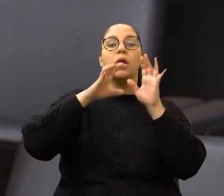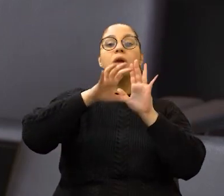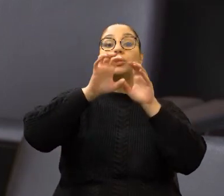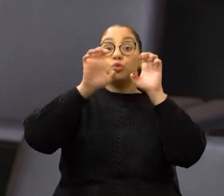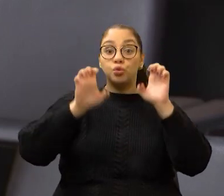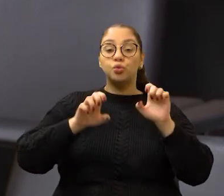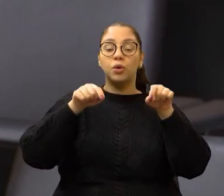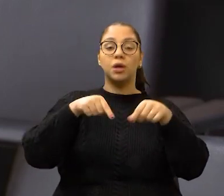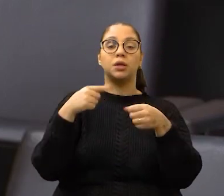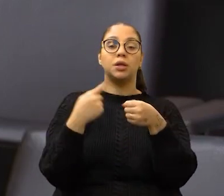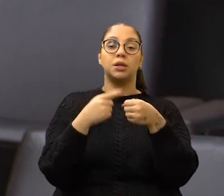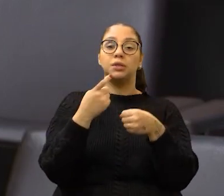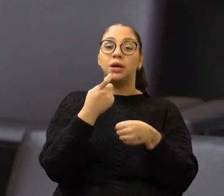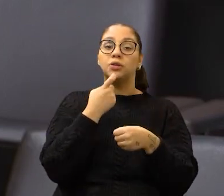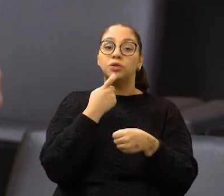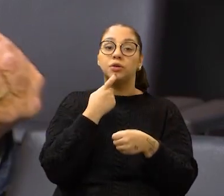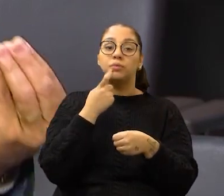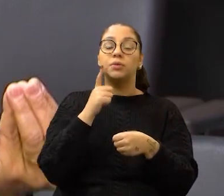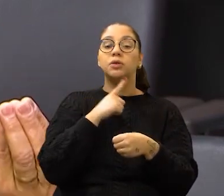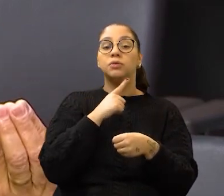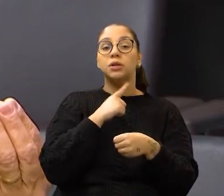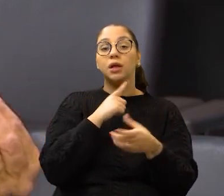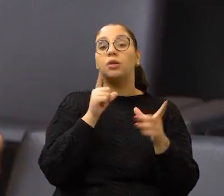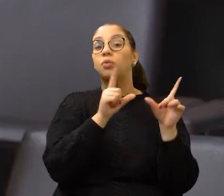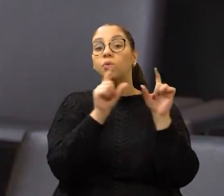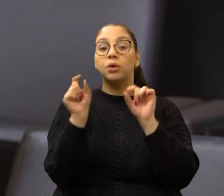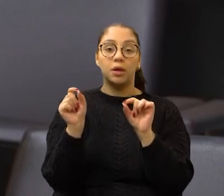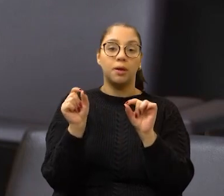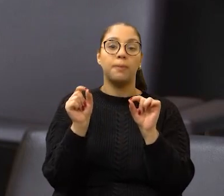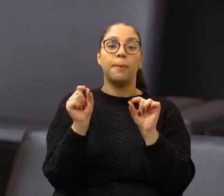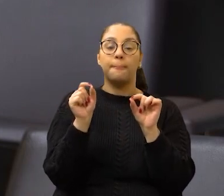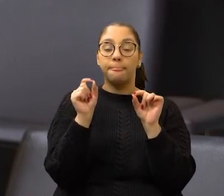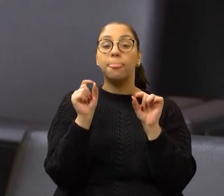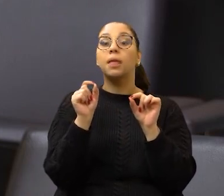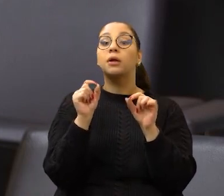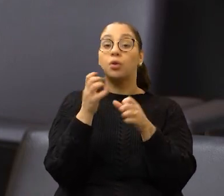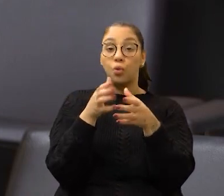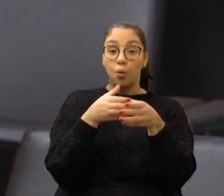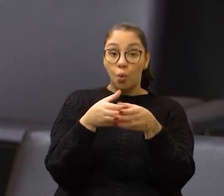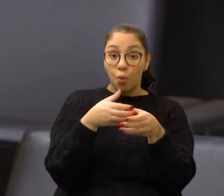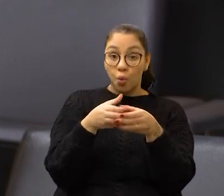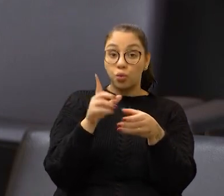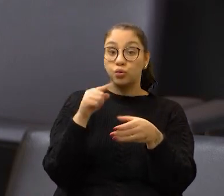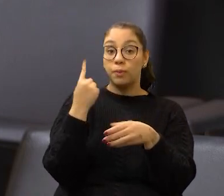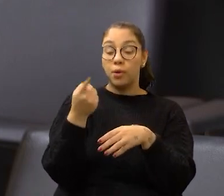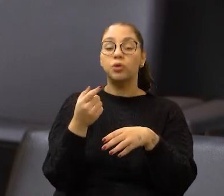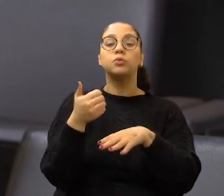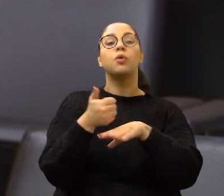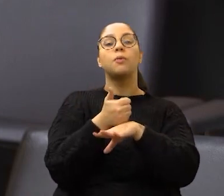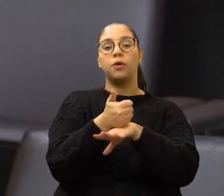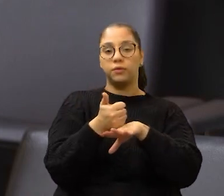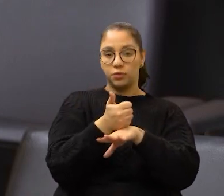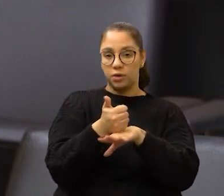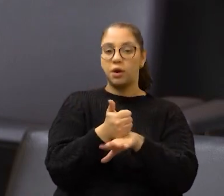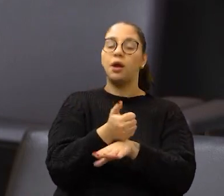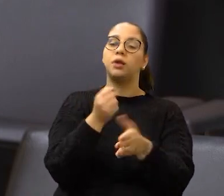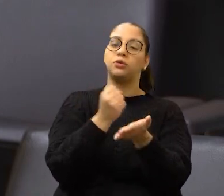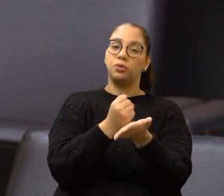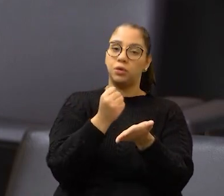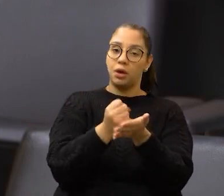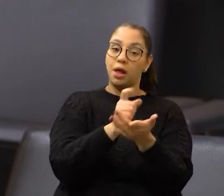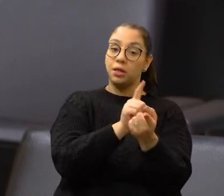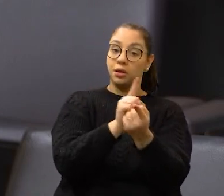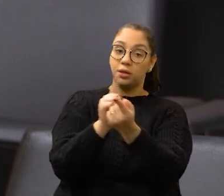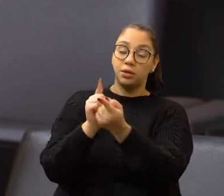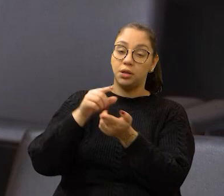dentro da cidade de Campinas, através do nosso Outubro Brilhante, porém que vá, nos próximos concursos, o profissional seja contratado para